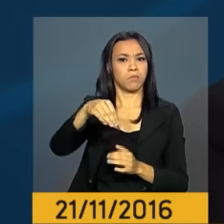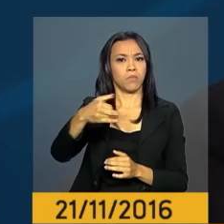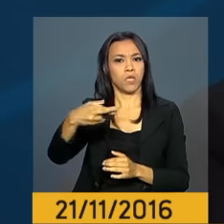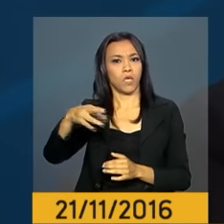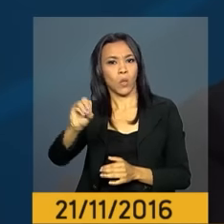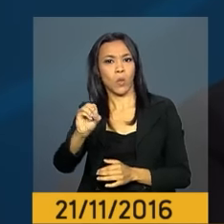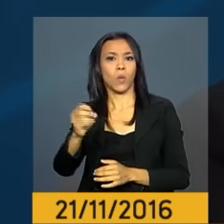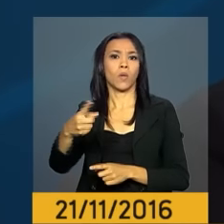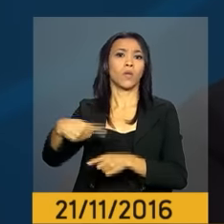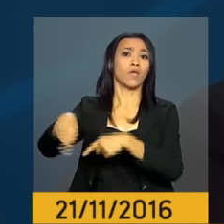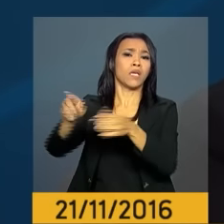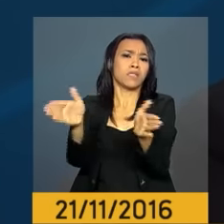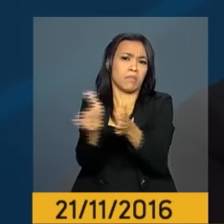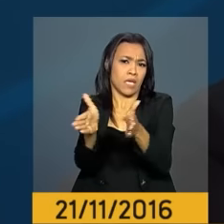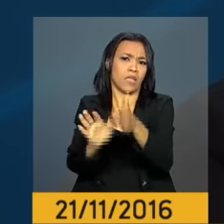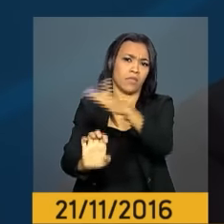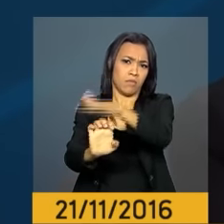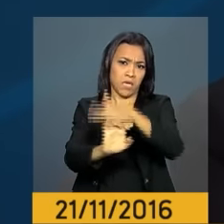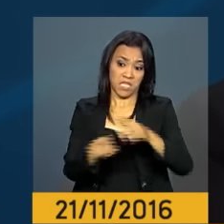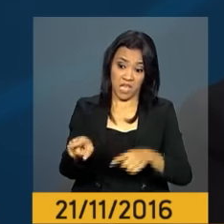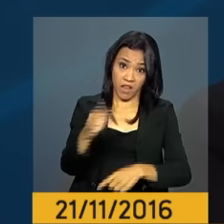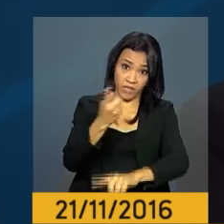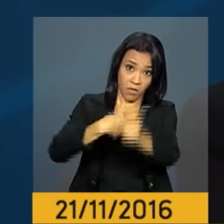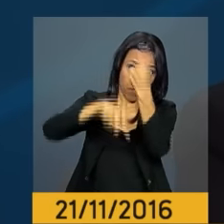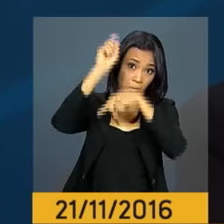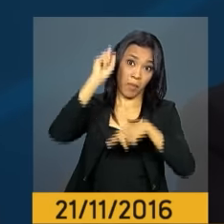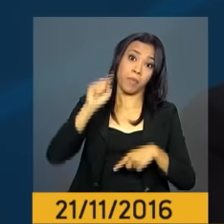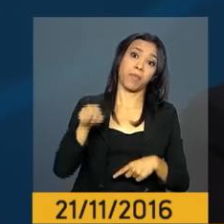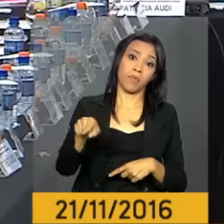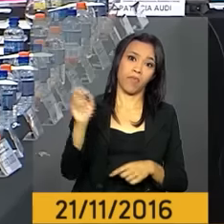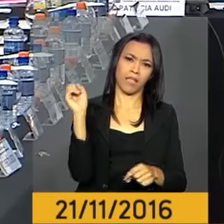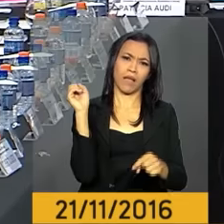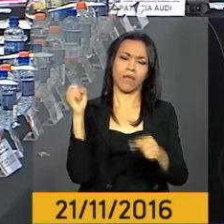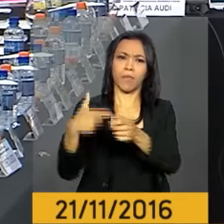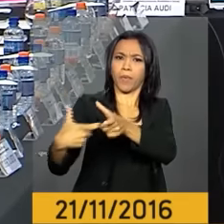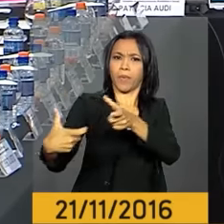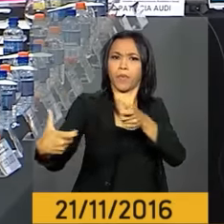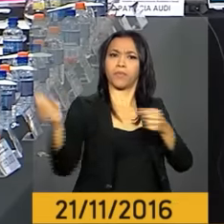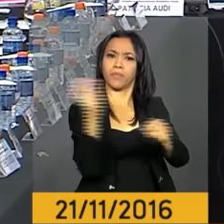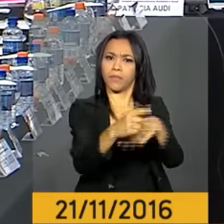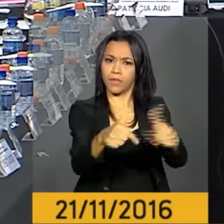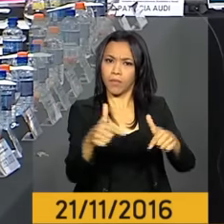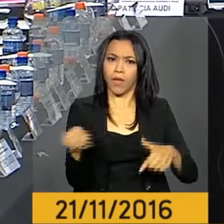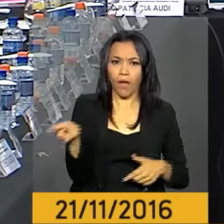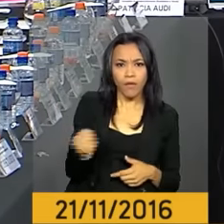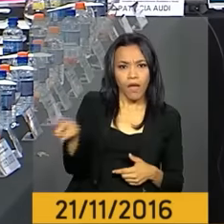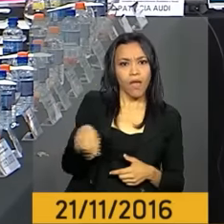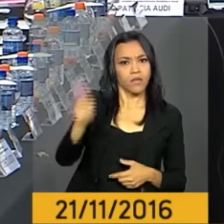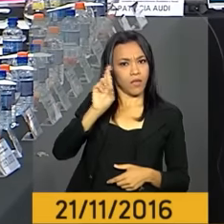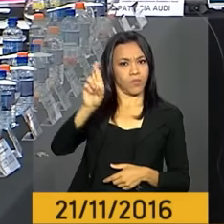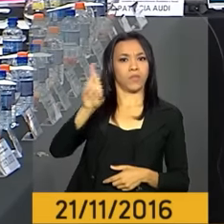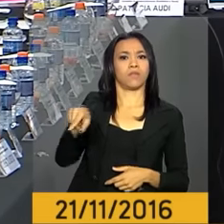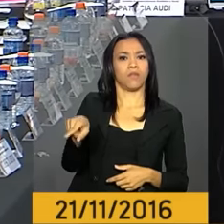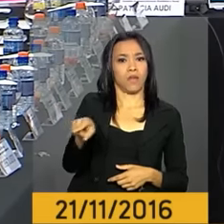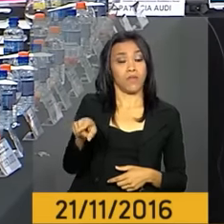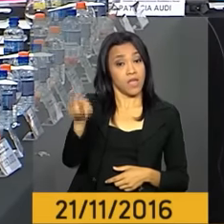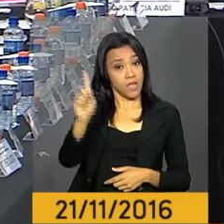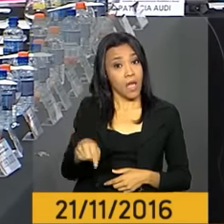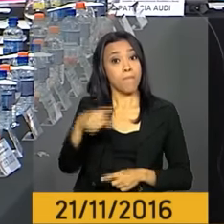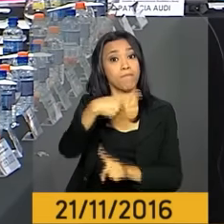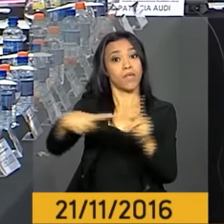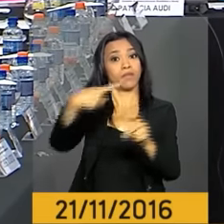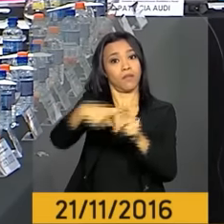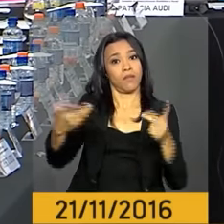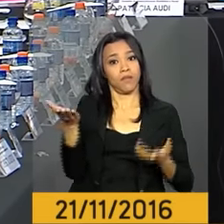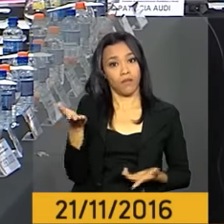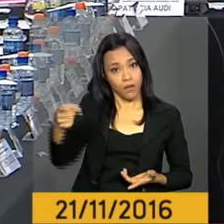que são campeãs, é incrível, mas são campeãs nacionais do emprego e respondem por praticamente metade